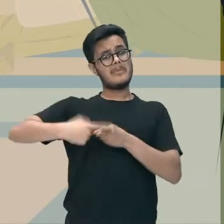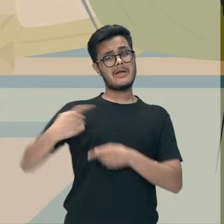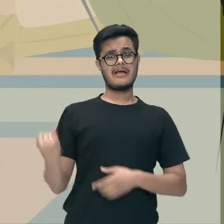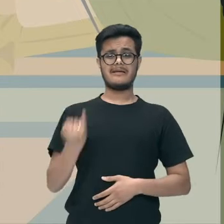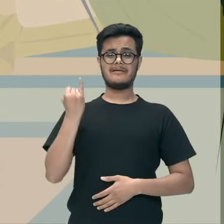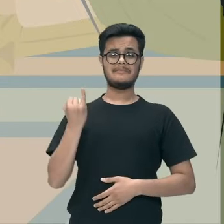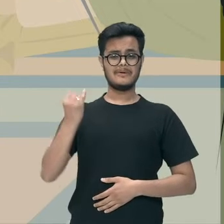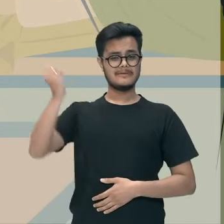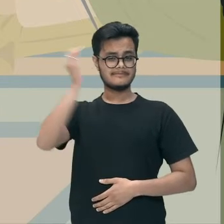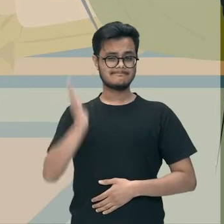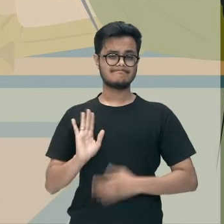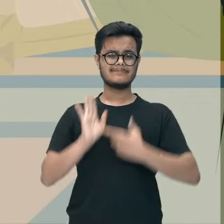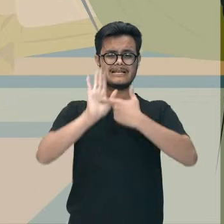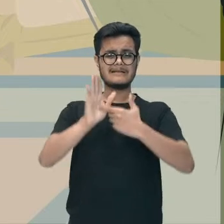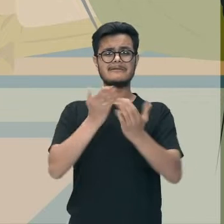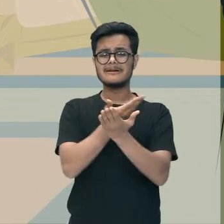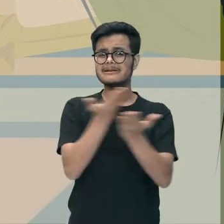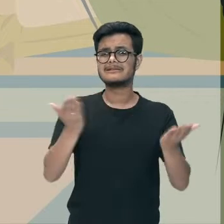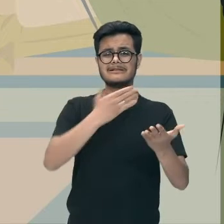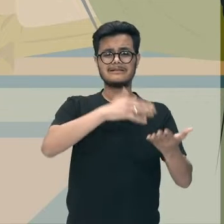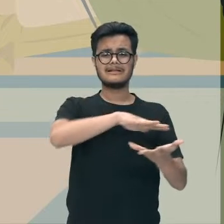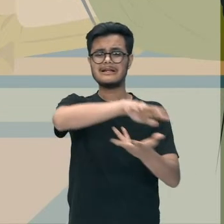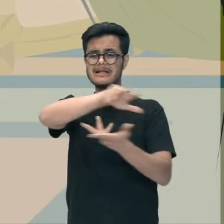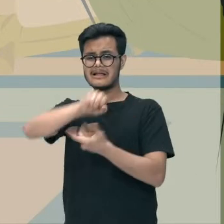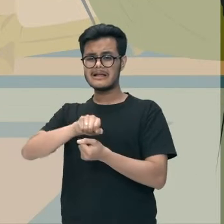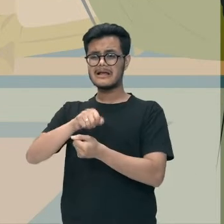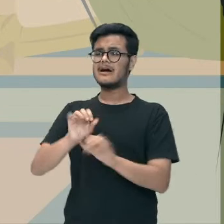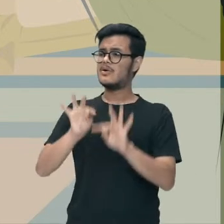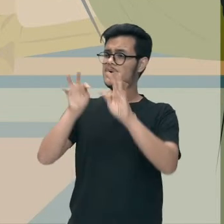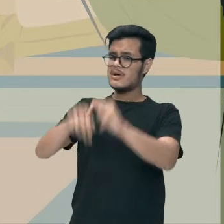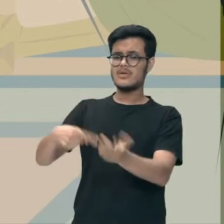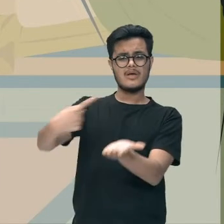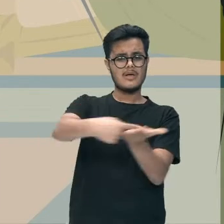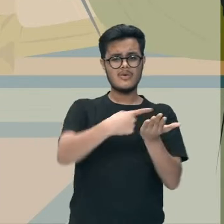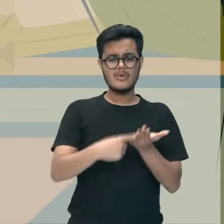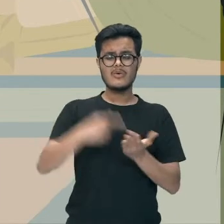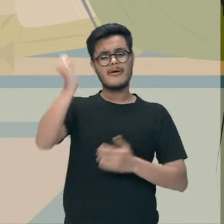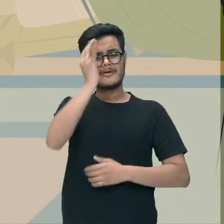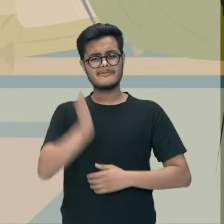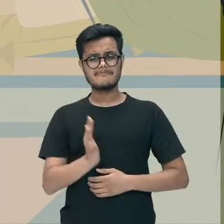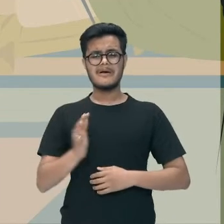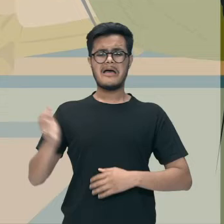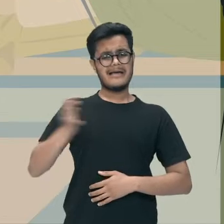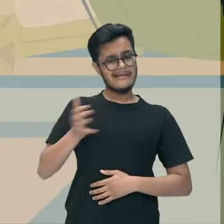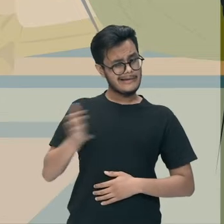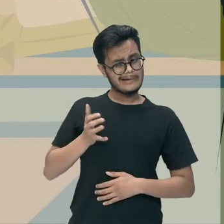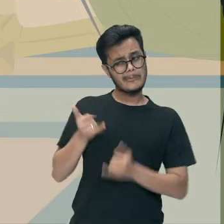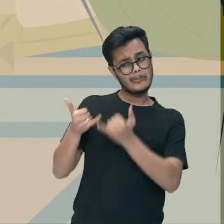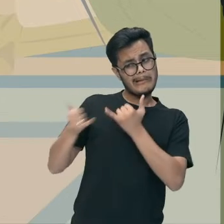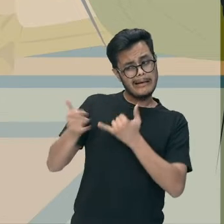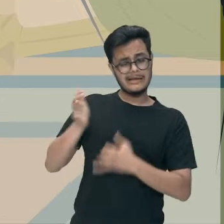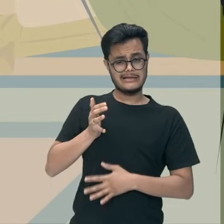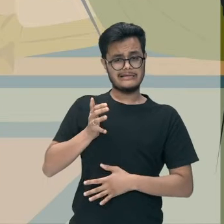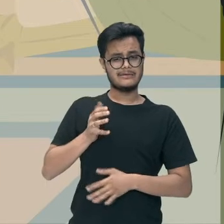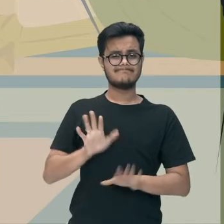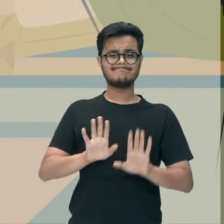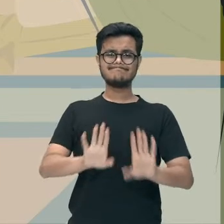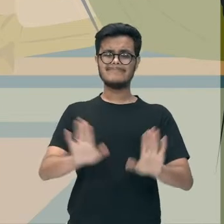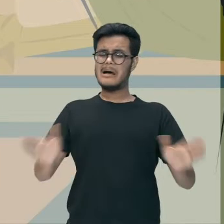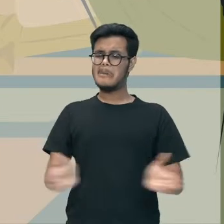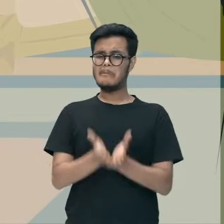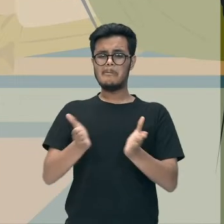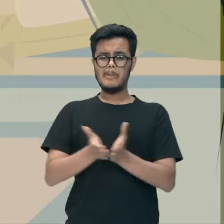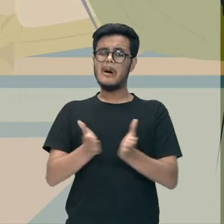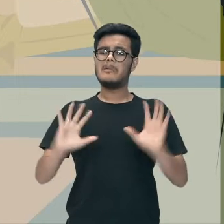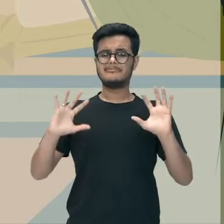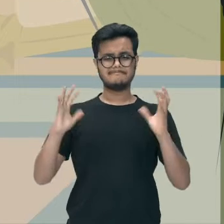o Brasil mostrasse para o mundo, para os convidados, né, que o Brasil estava bem, que então tinha condição aí de bancar uma